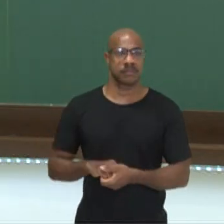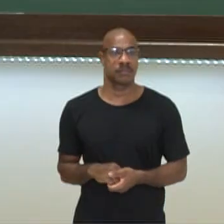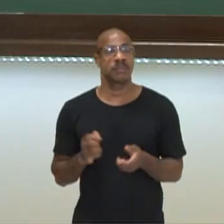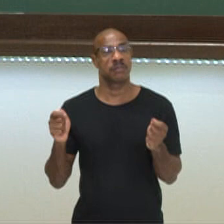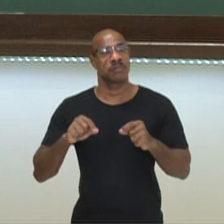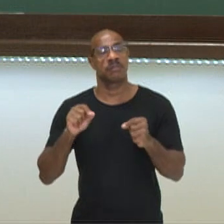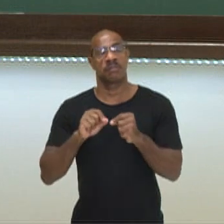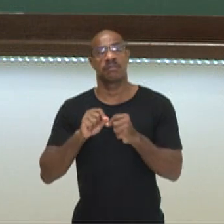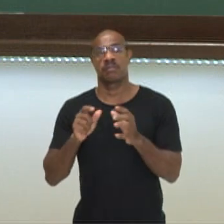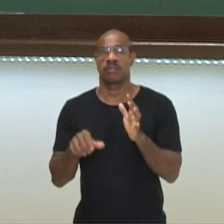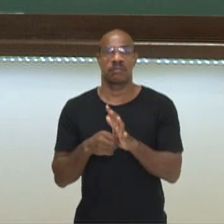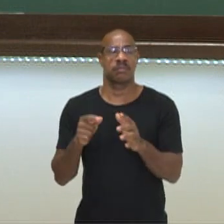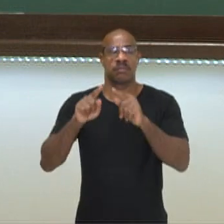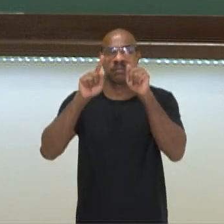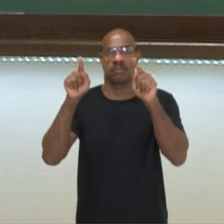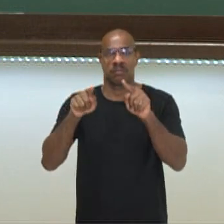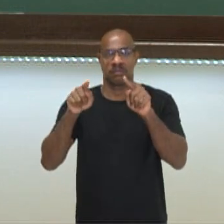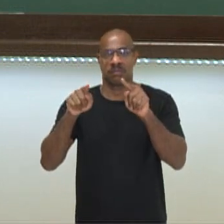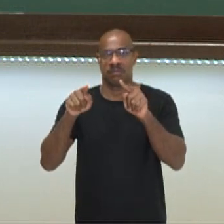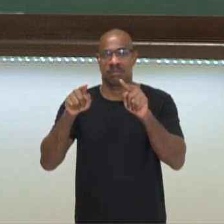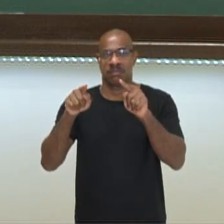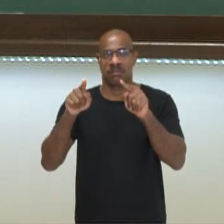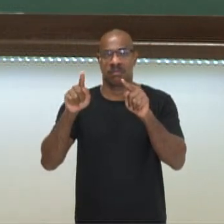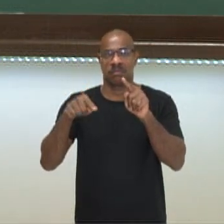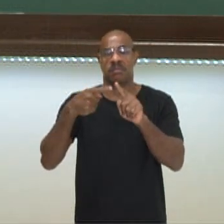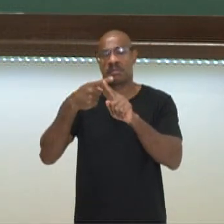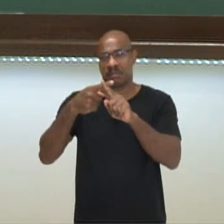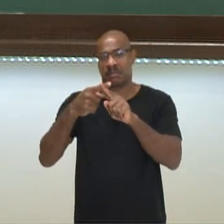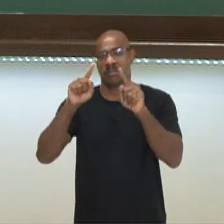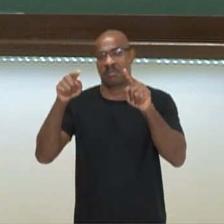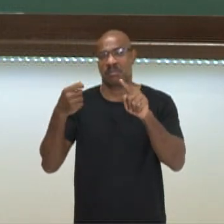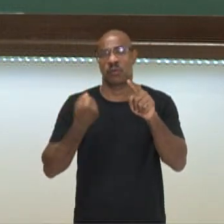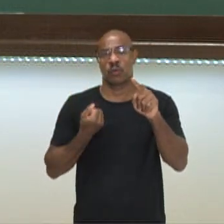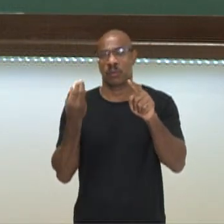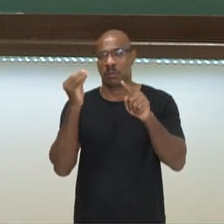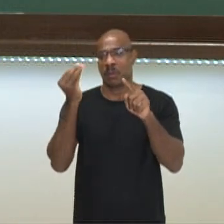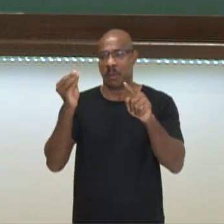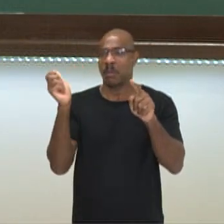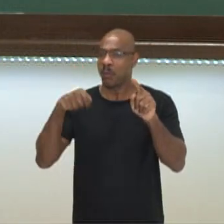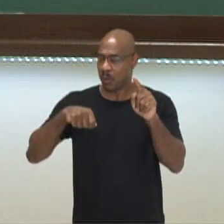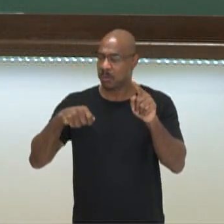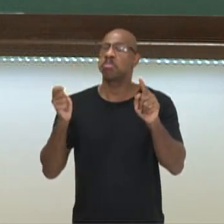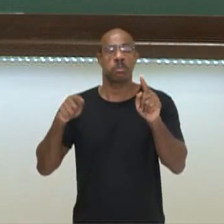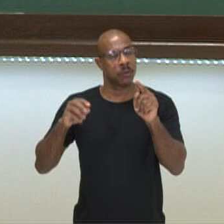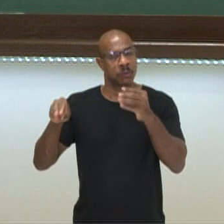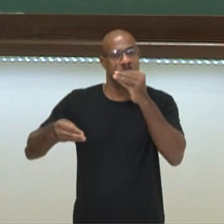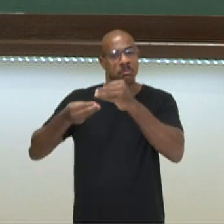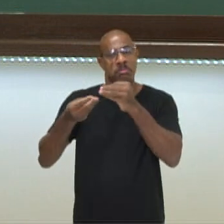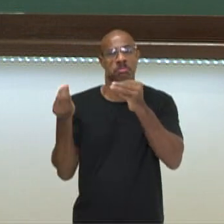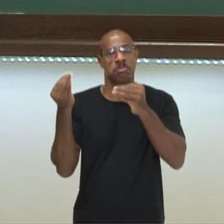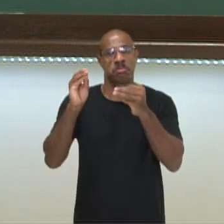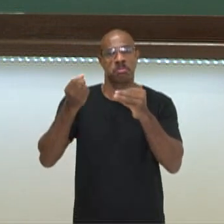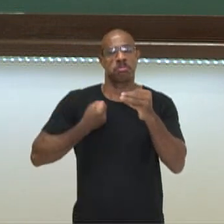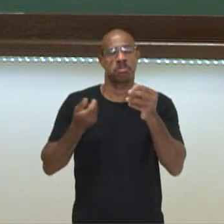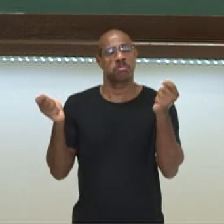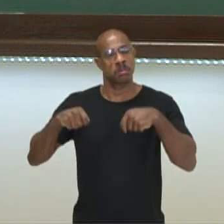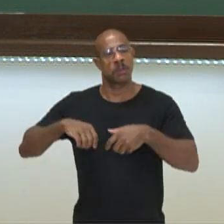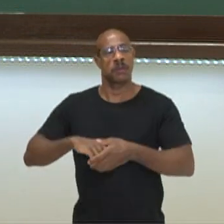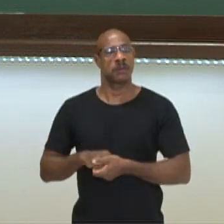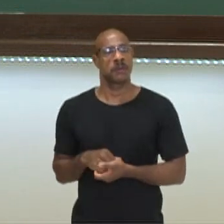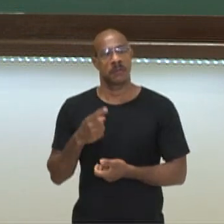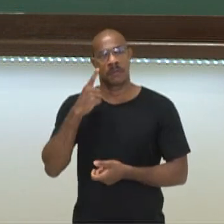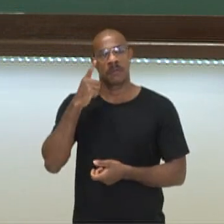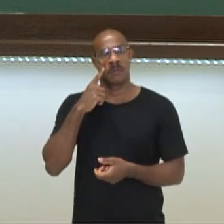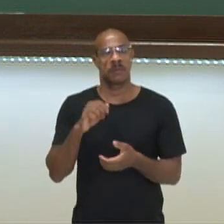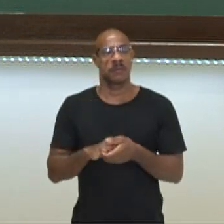Posso pôr mais de uma operação dentro desse parênteses? Mais de um valor dentro desse parênteses? Posso. Então, o que que eu vou pegar? Eu vou